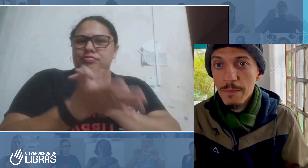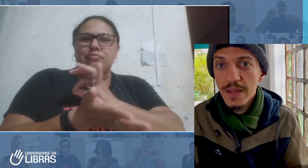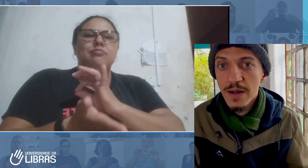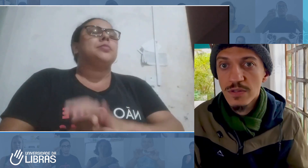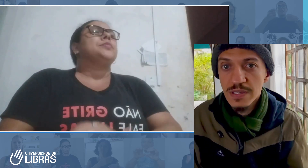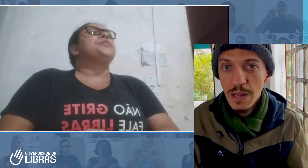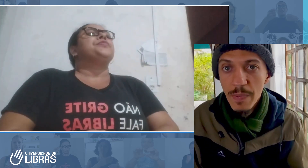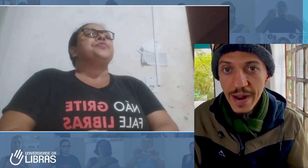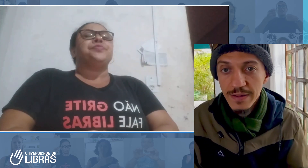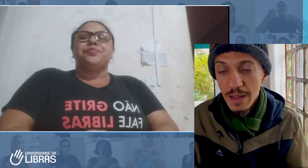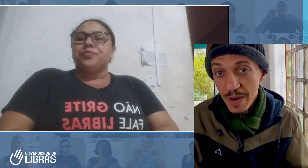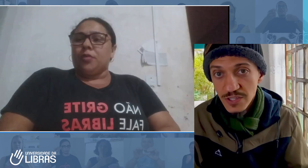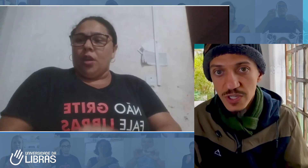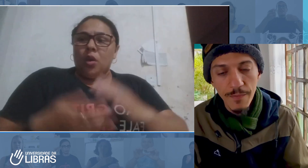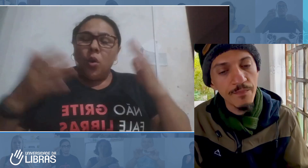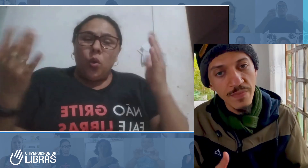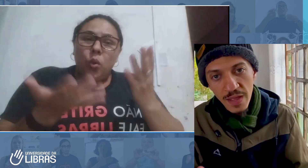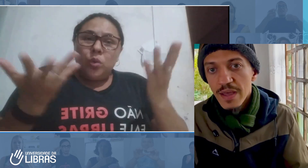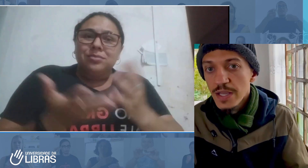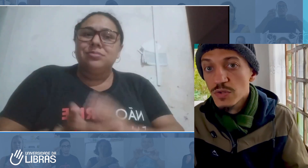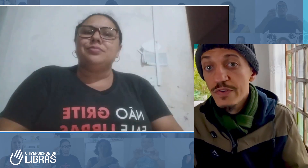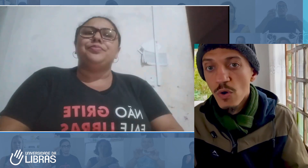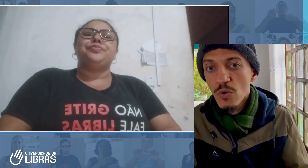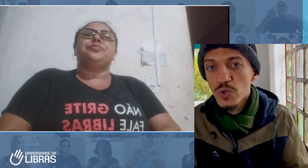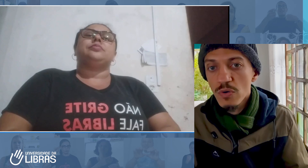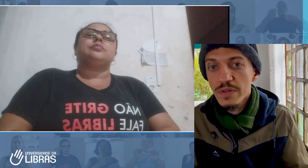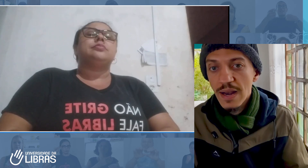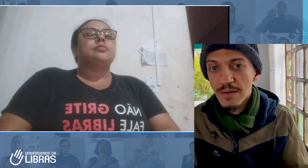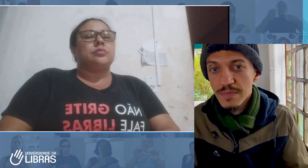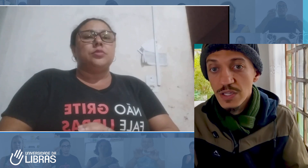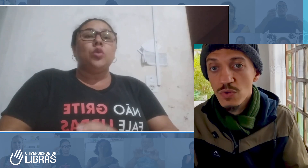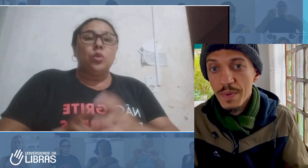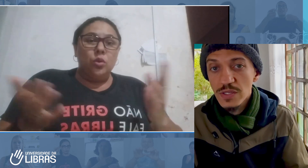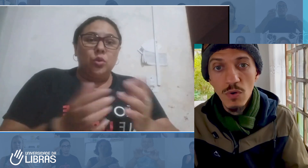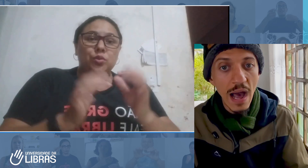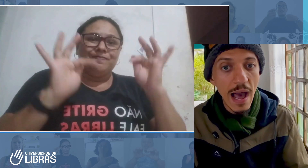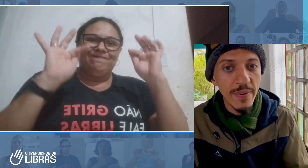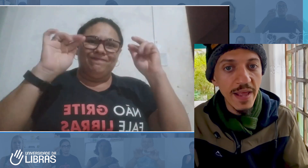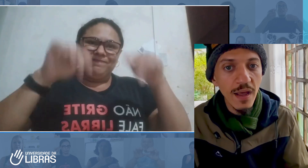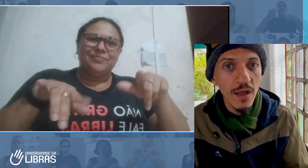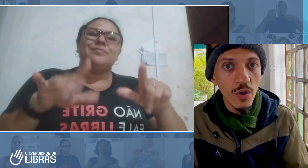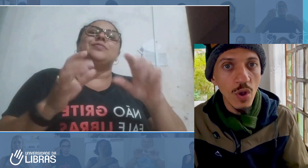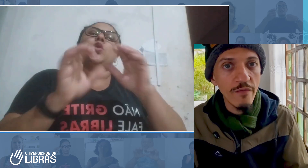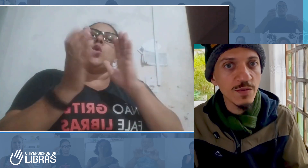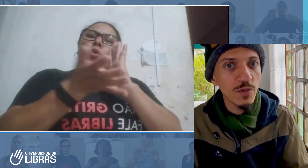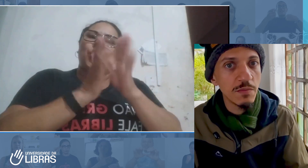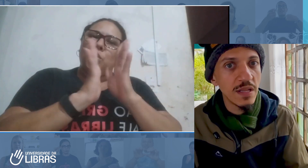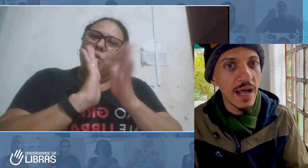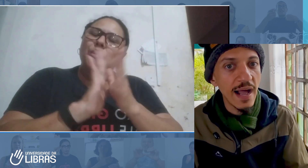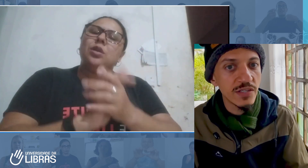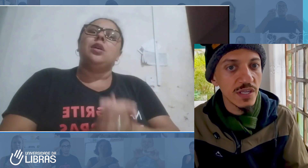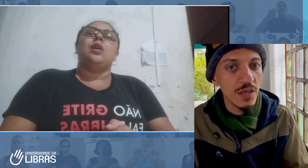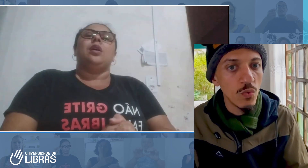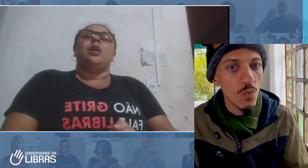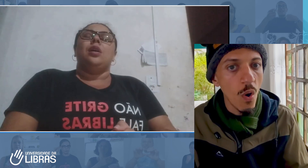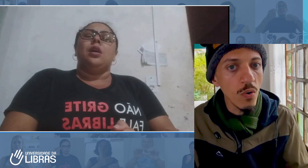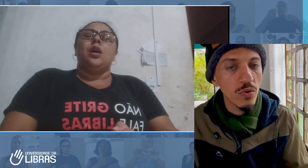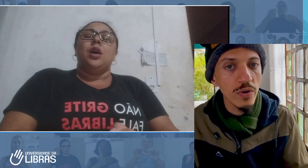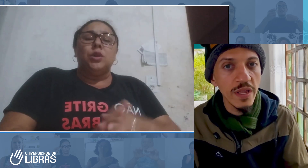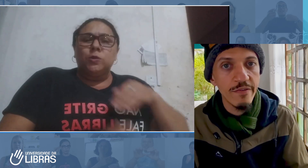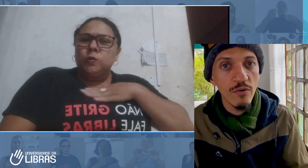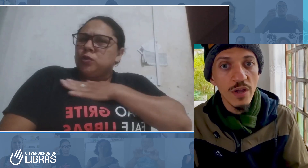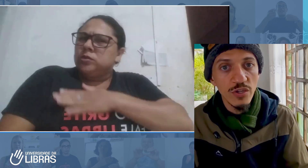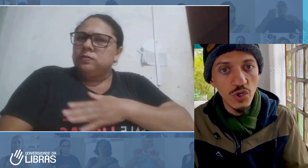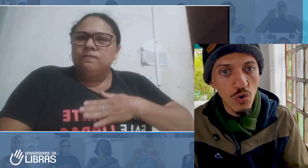foi aplicando isso na prática, isso virou o jogo dela. Isso começou a abrir novas possibilidades e um